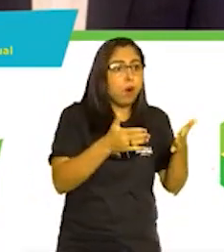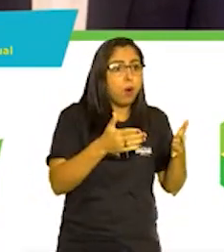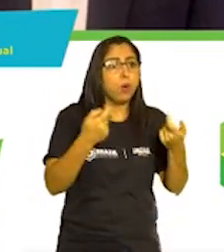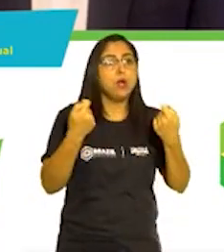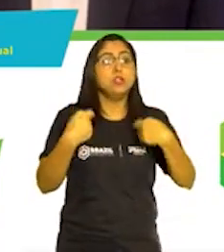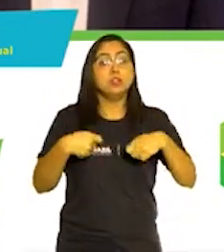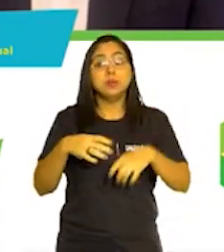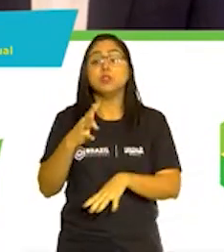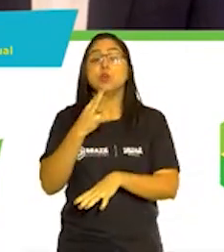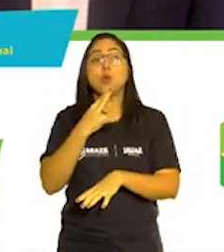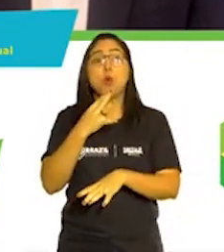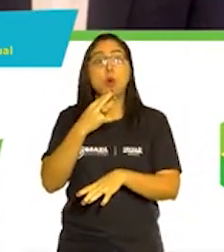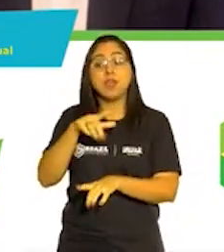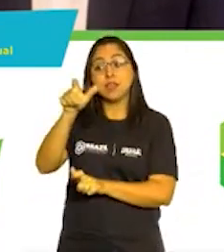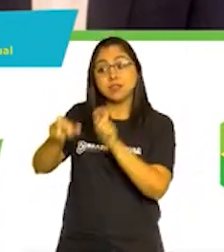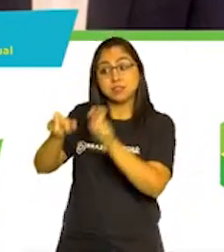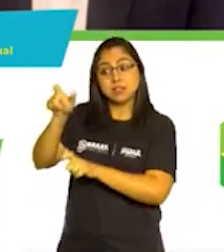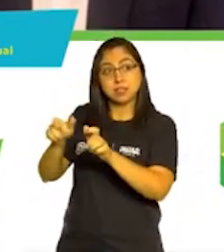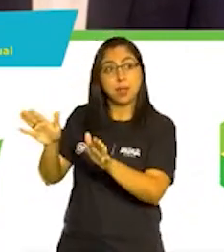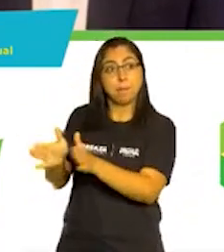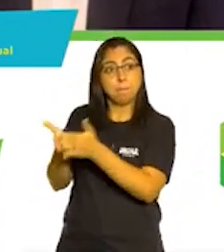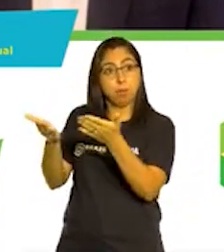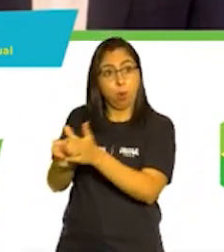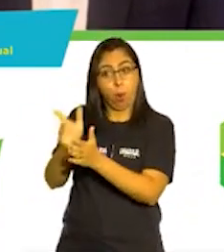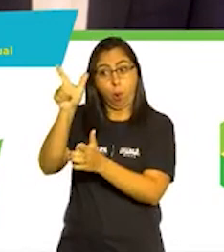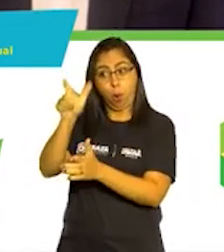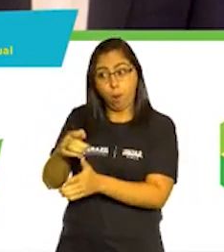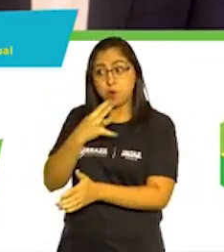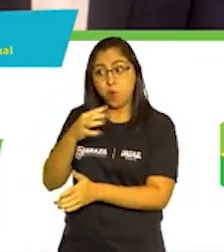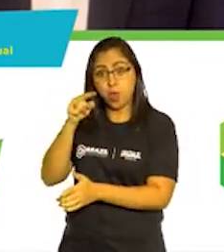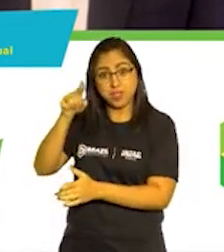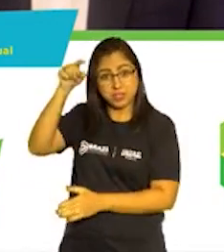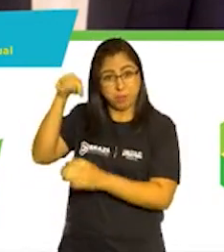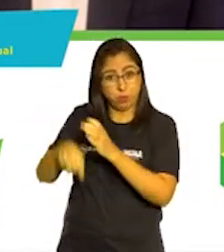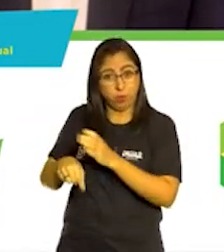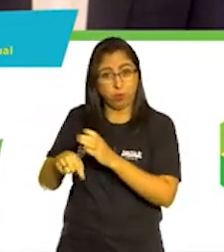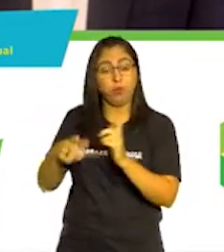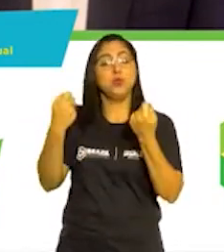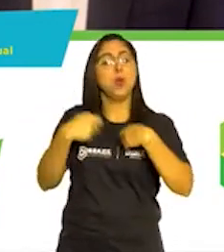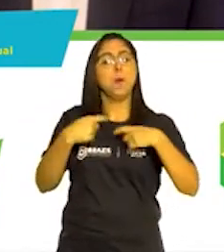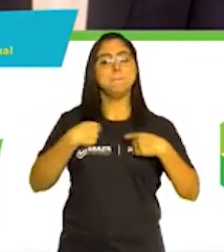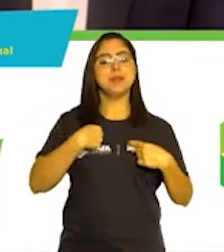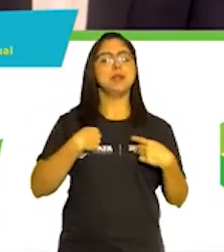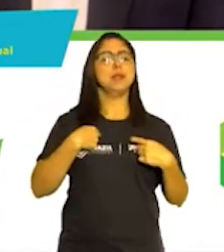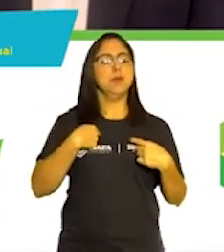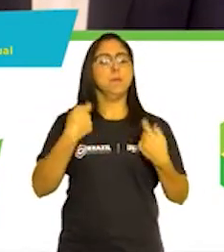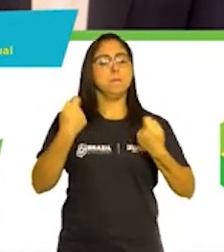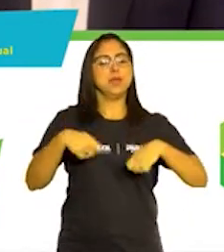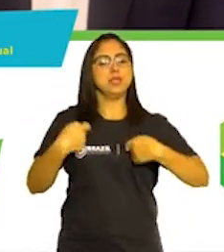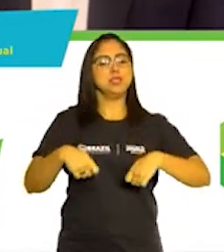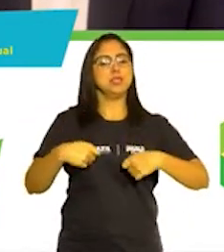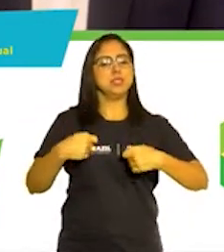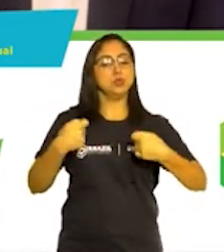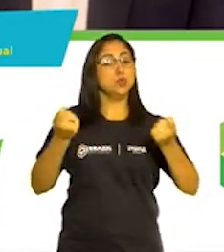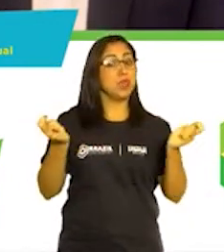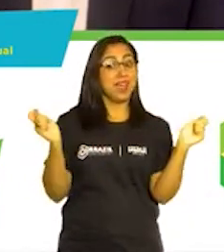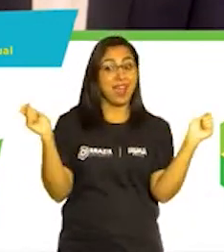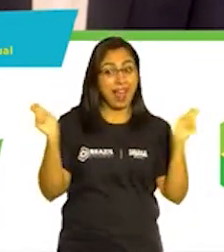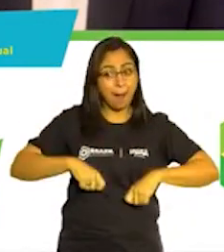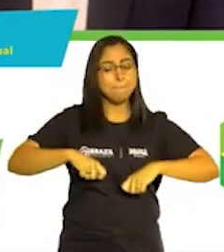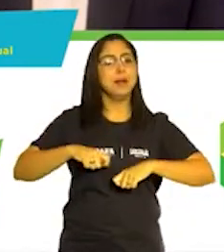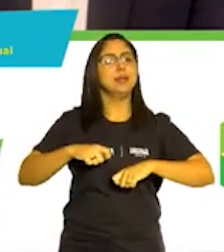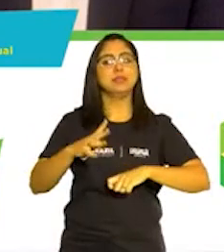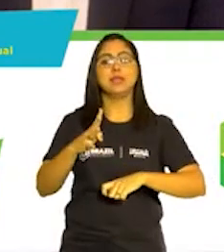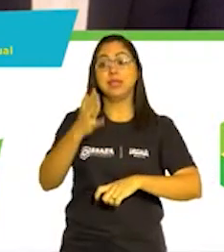os meus pobres, eu preciso ser capaz de saber qual é a necessidade de cada um dos meus